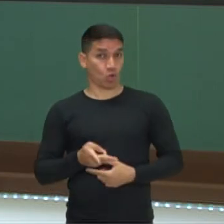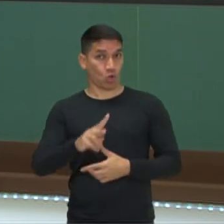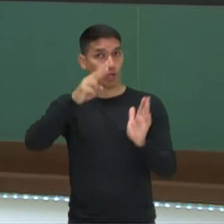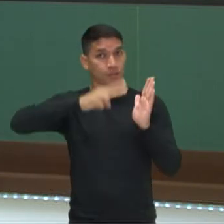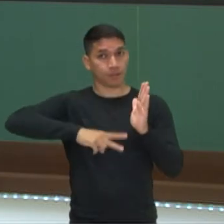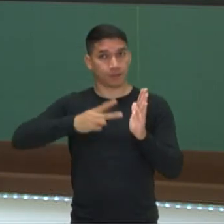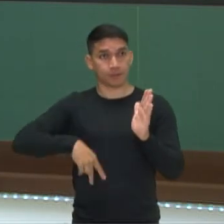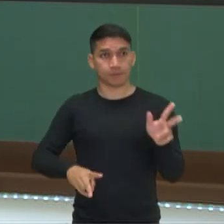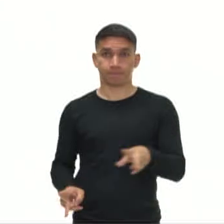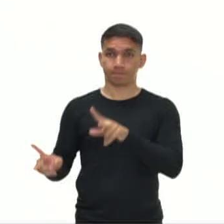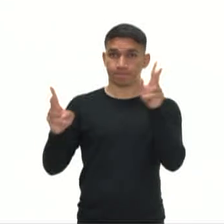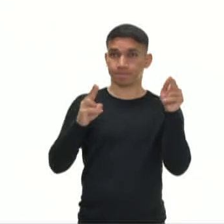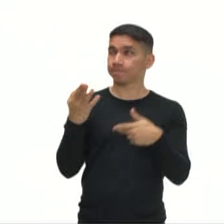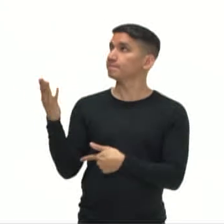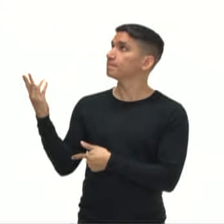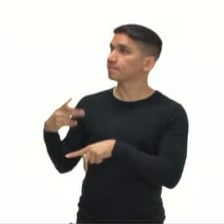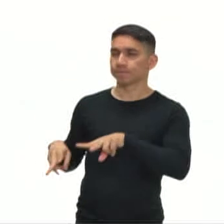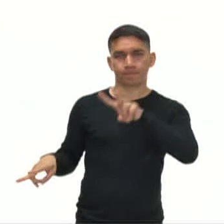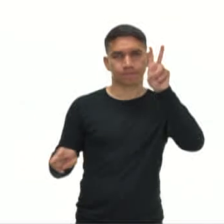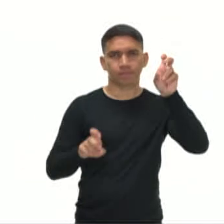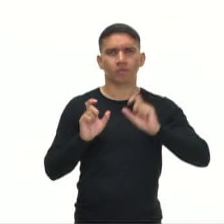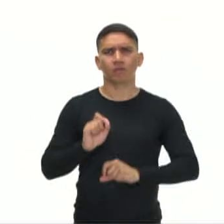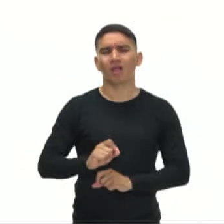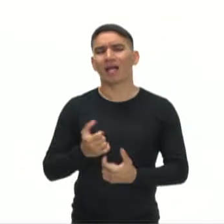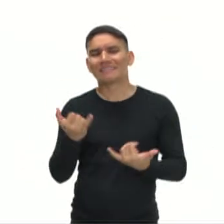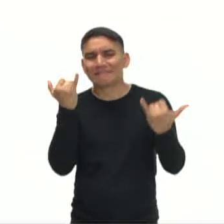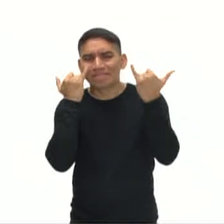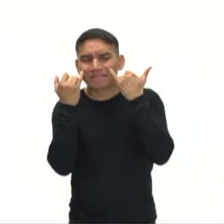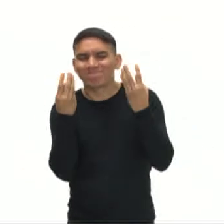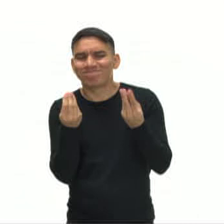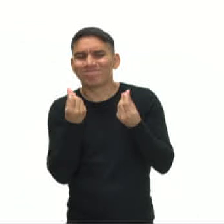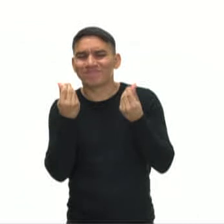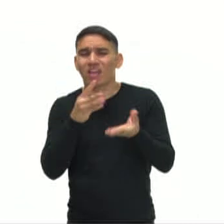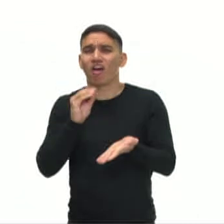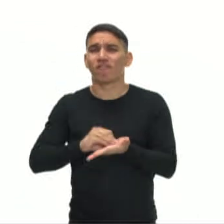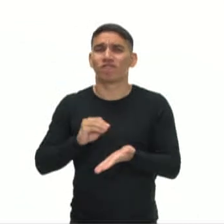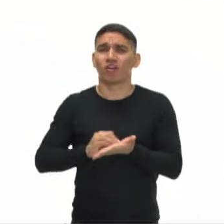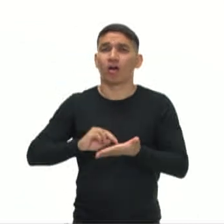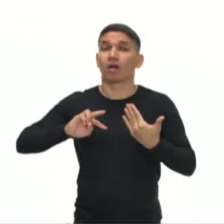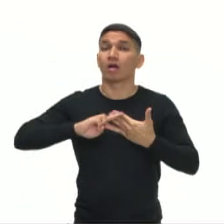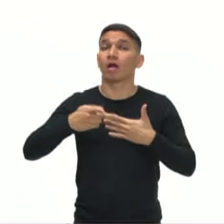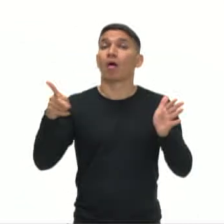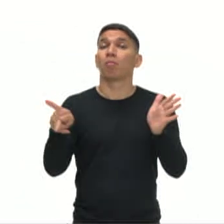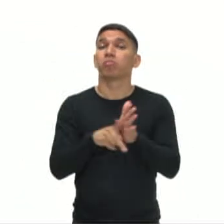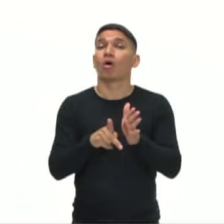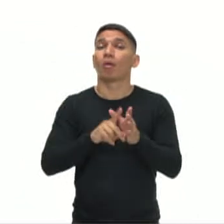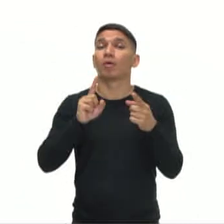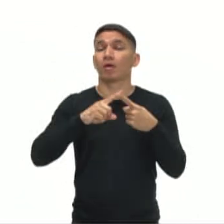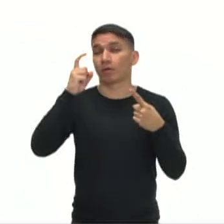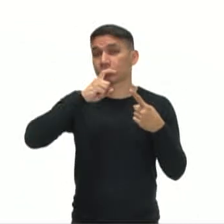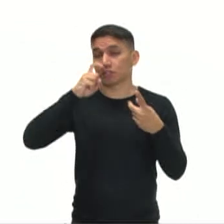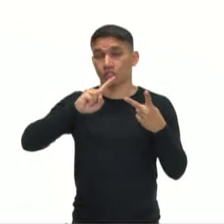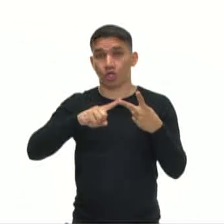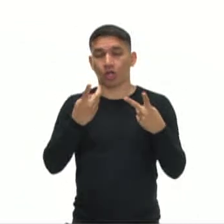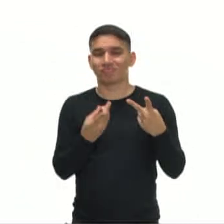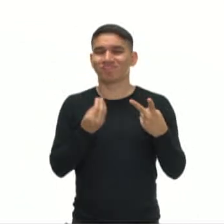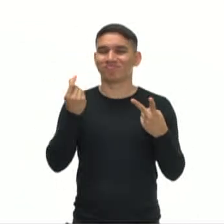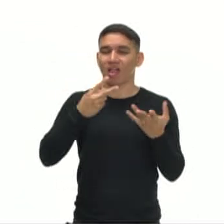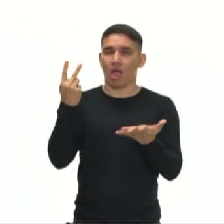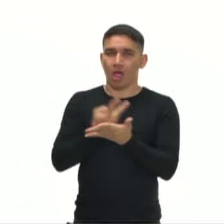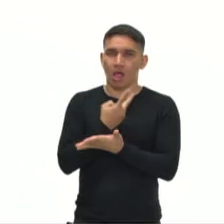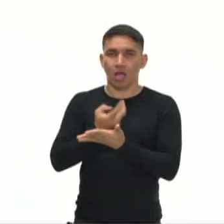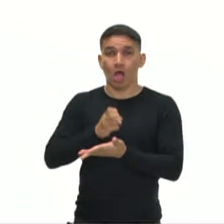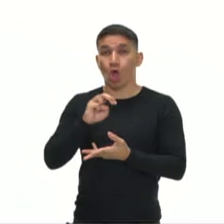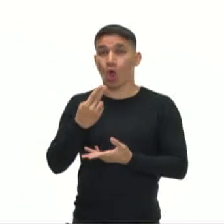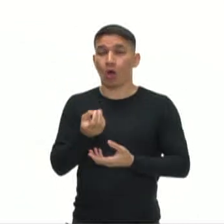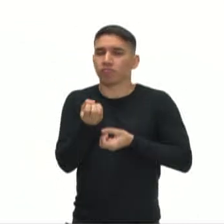Continuando aqui a leitura. A desinformação, fruto da imprecisão, da mentira ou do ruído